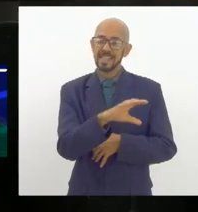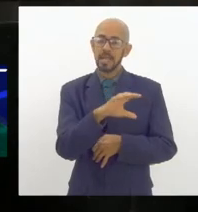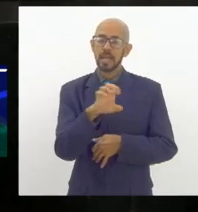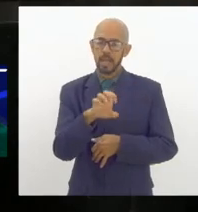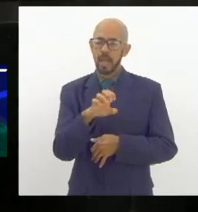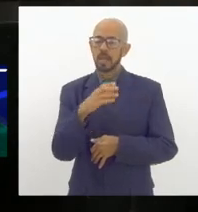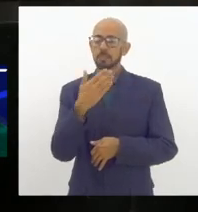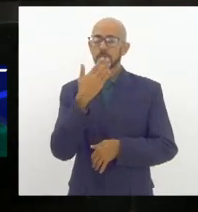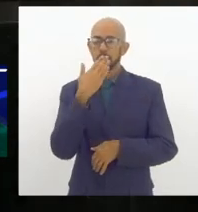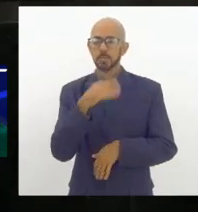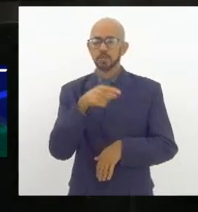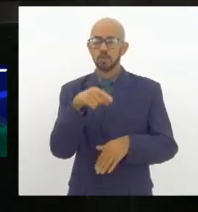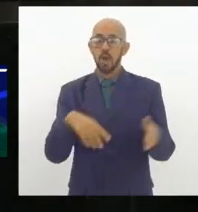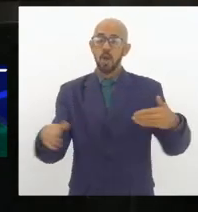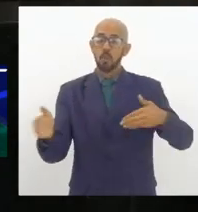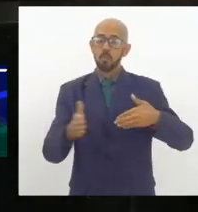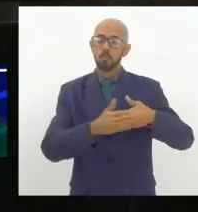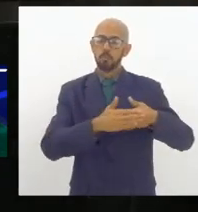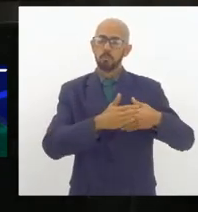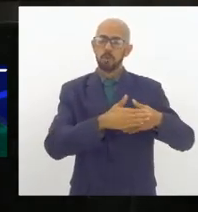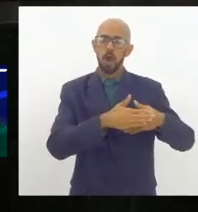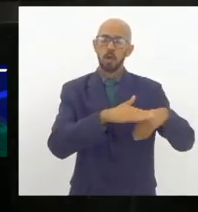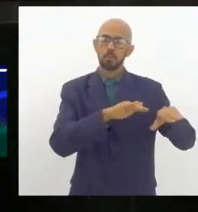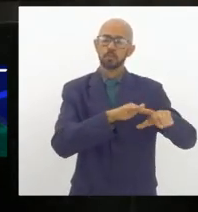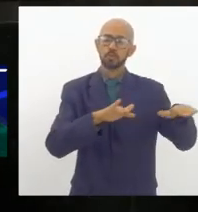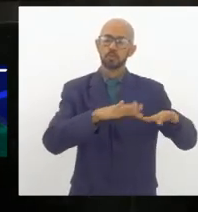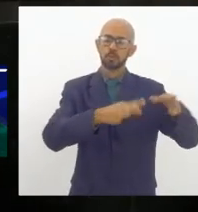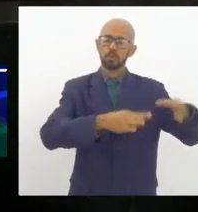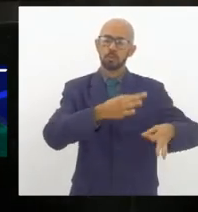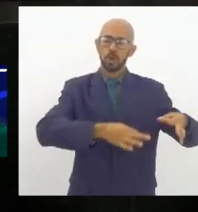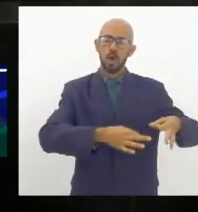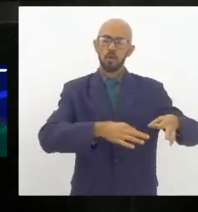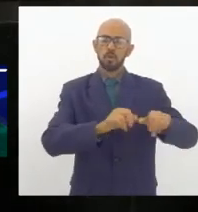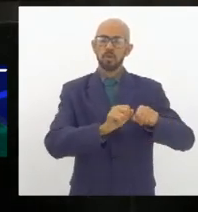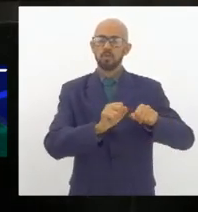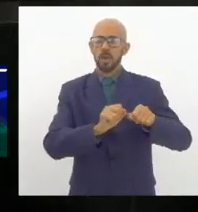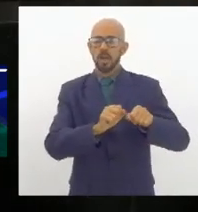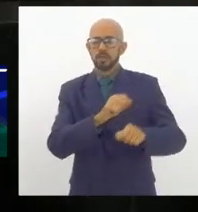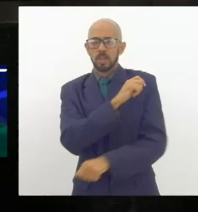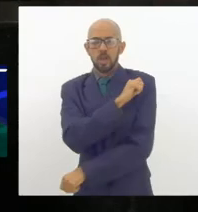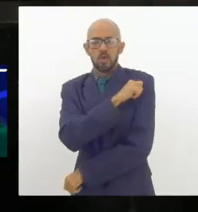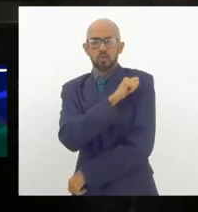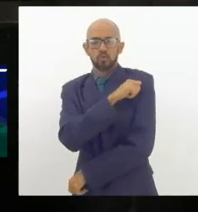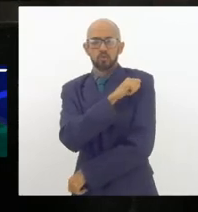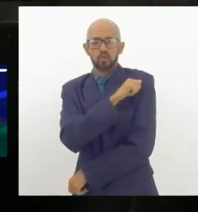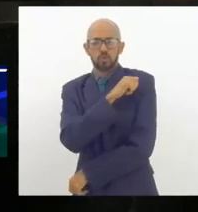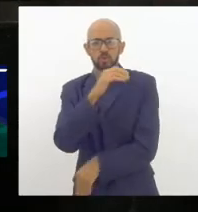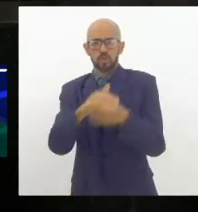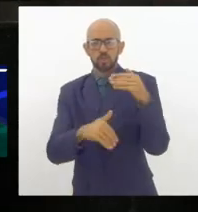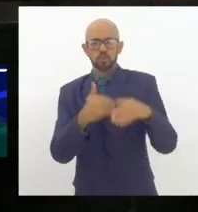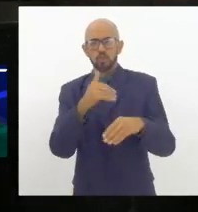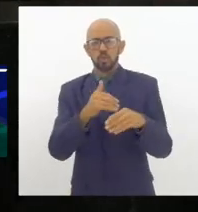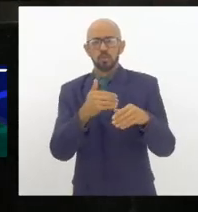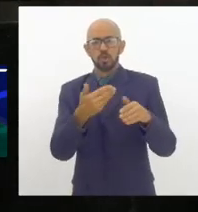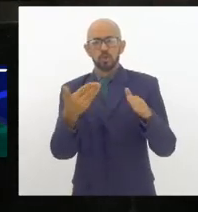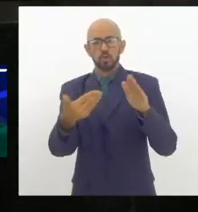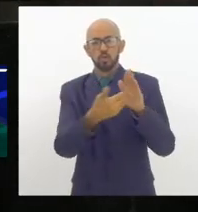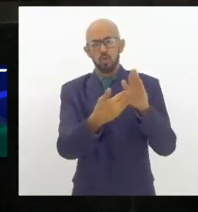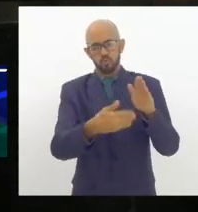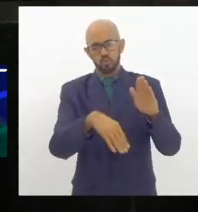ao próprio tribunal que abra a Maria sobre todos os